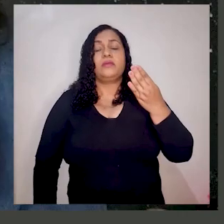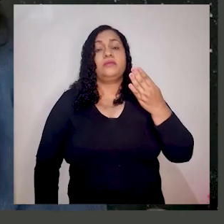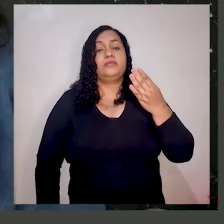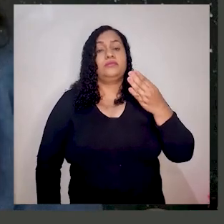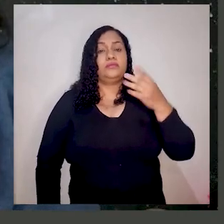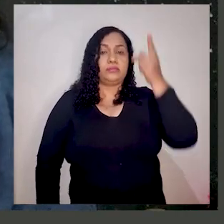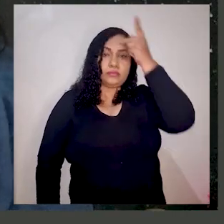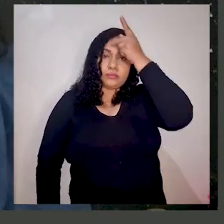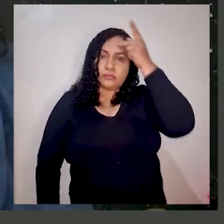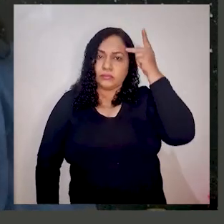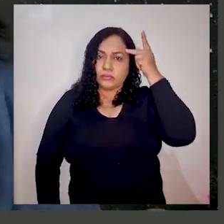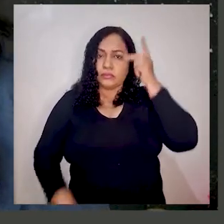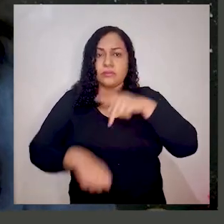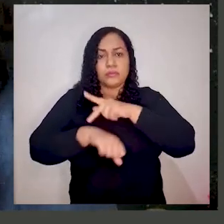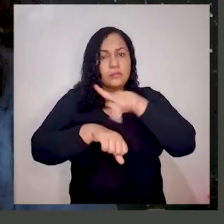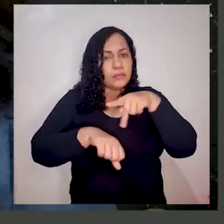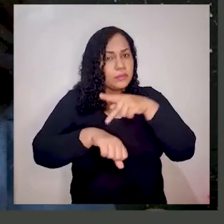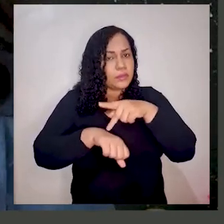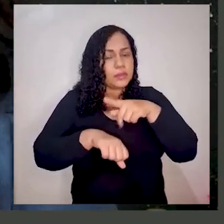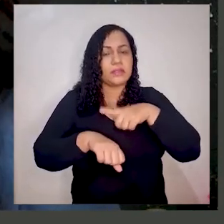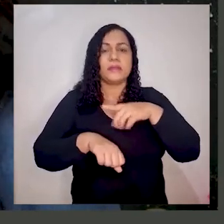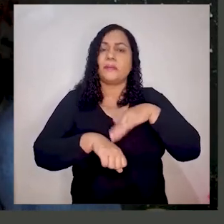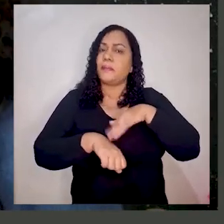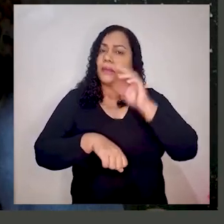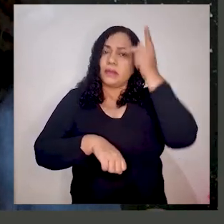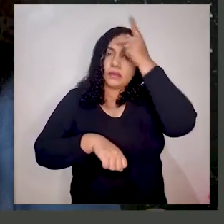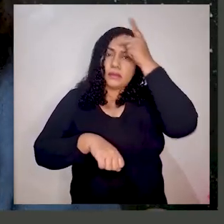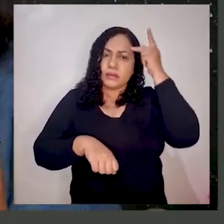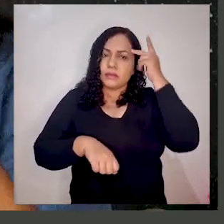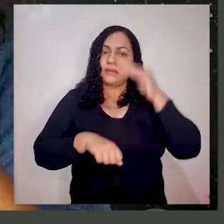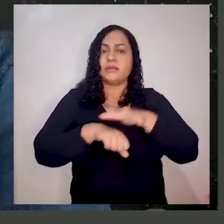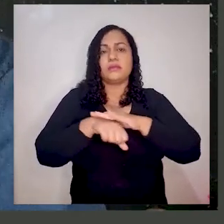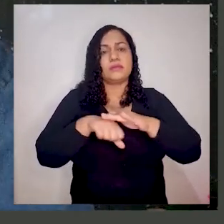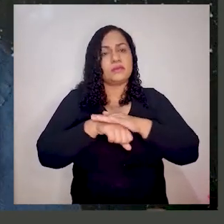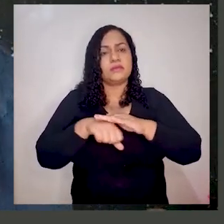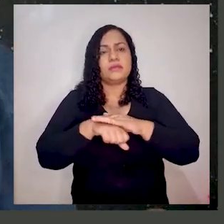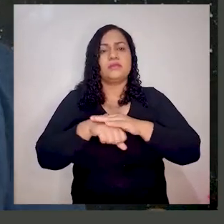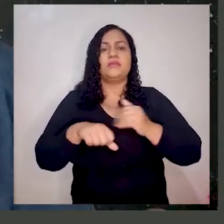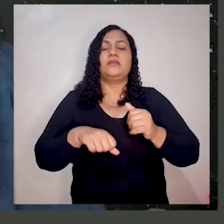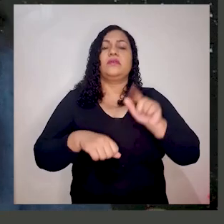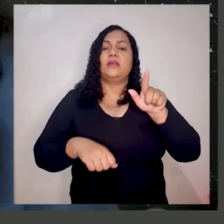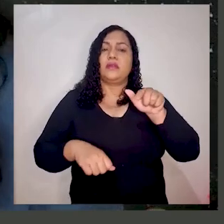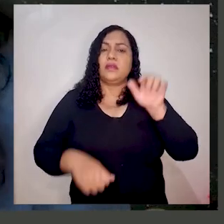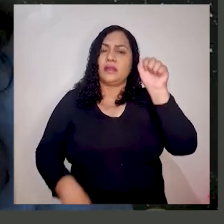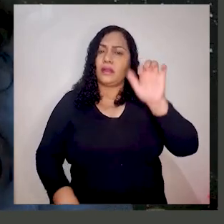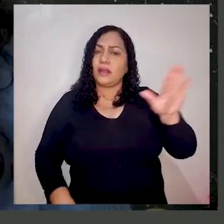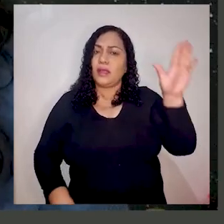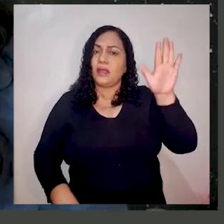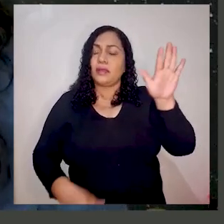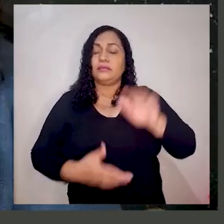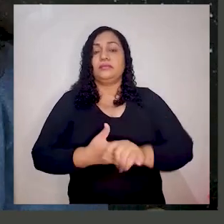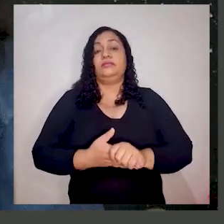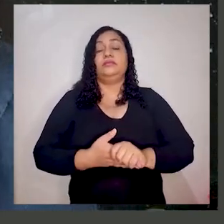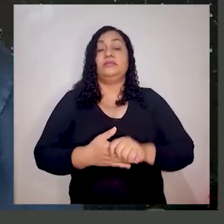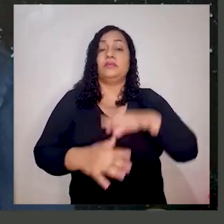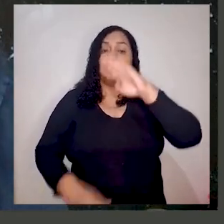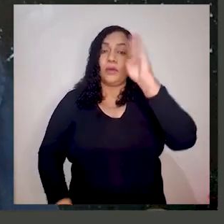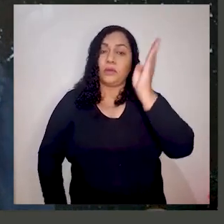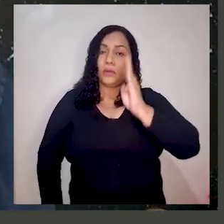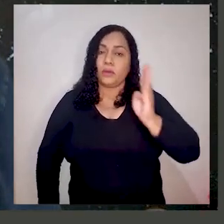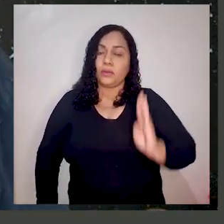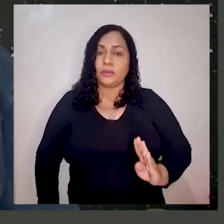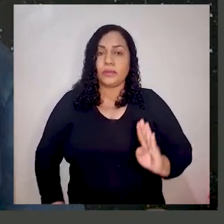de habitantes, sendo que os países mais populosos, vamos já falar sobre isso, ficam lá na Ásia. Em relação